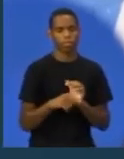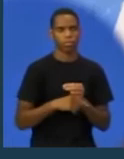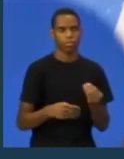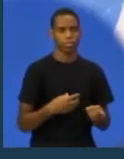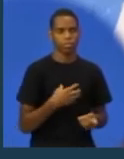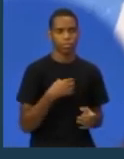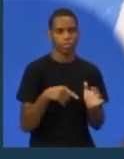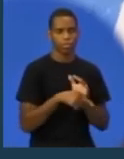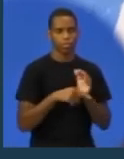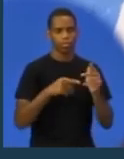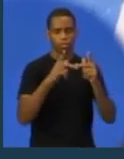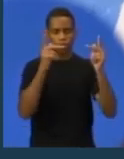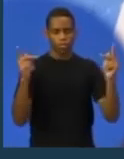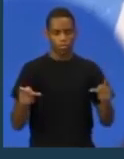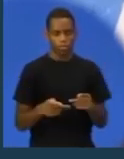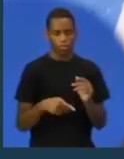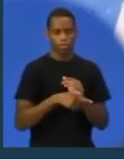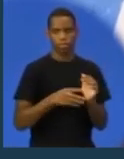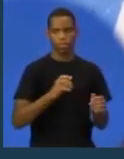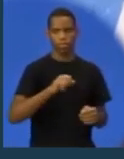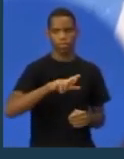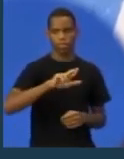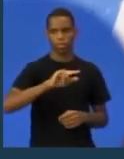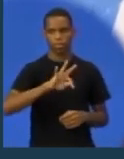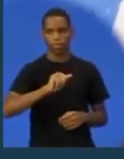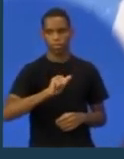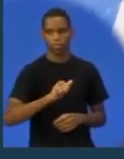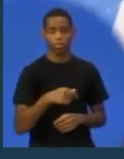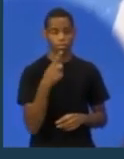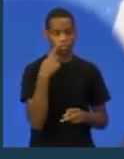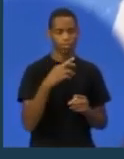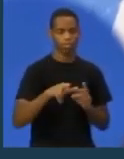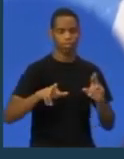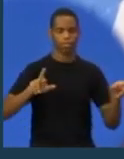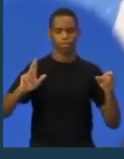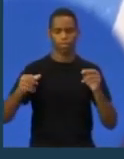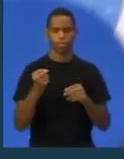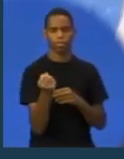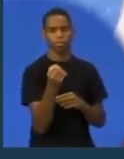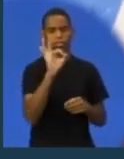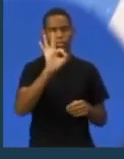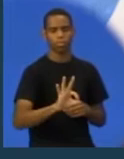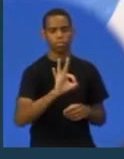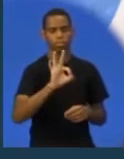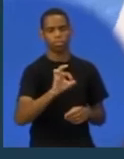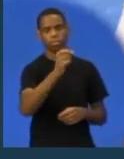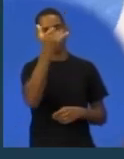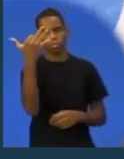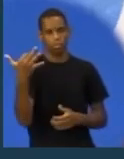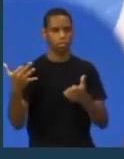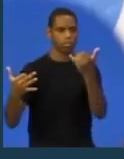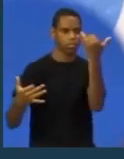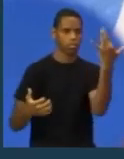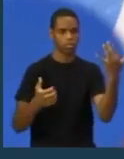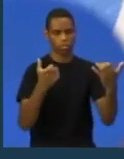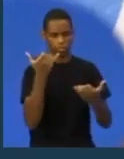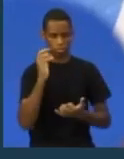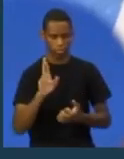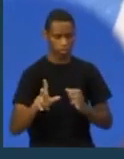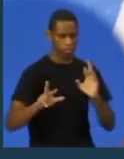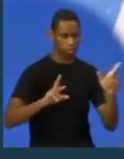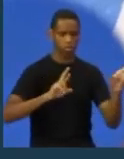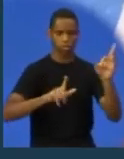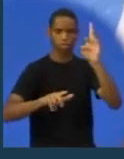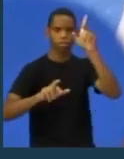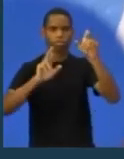de uma pizza ou o todo de uma torta. Então, você tem diferentes percentuais em relação a um total. Um